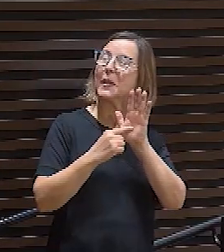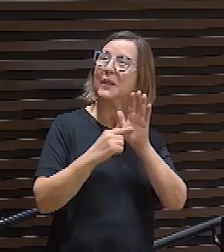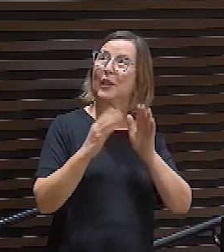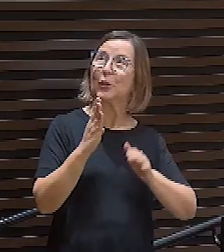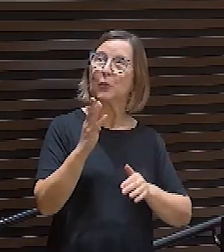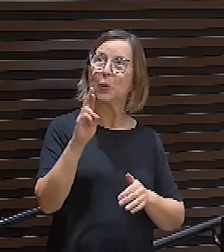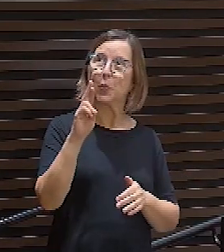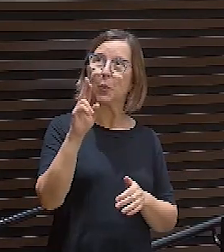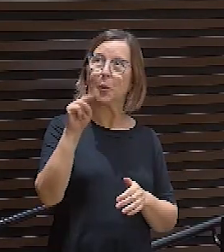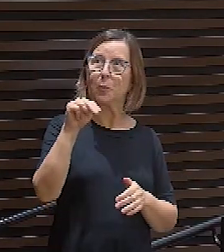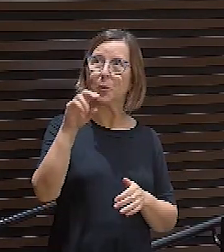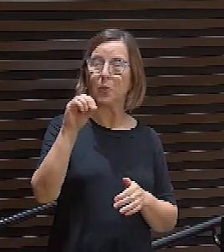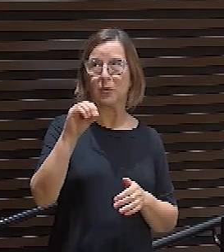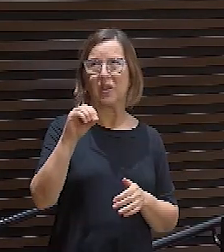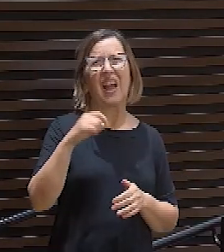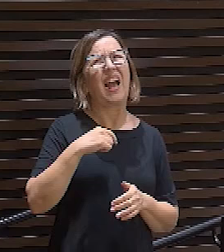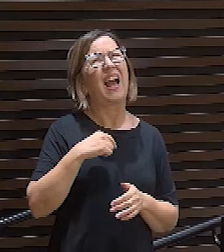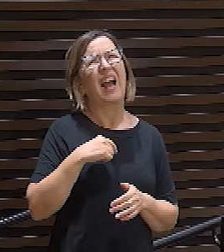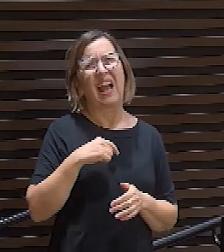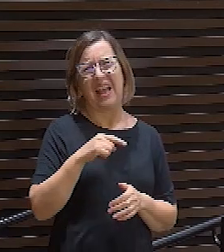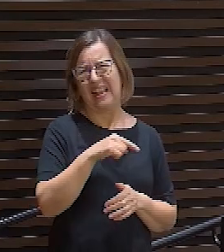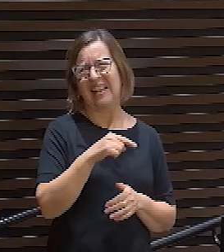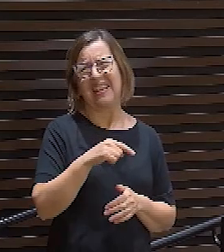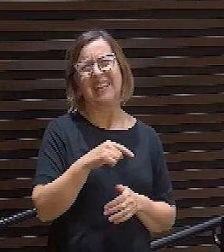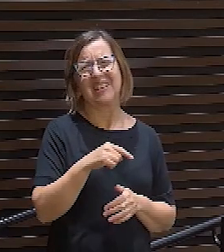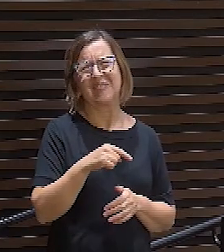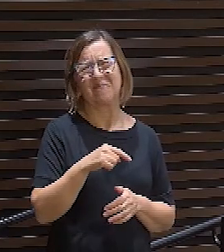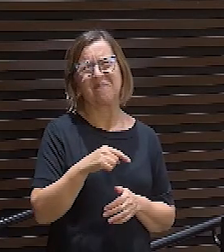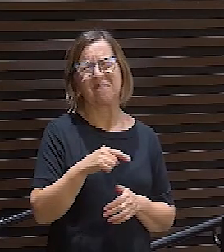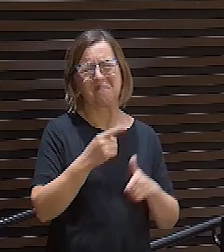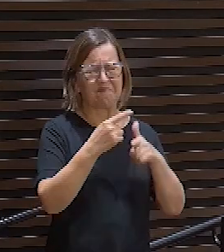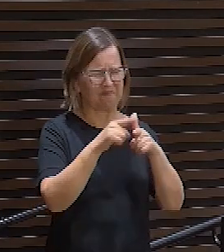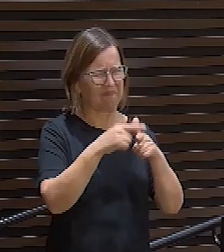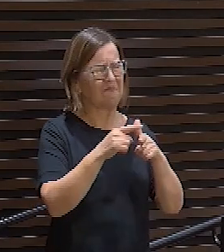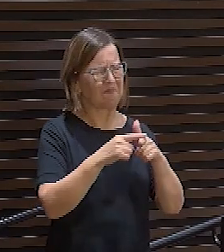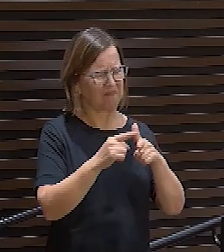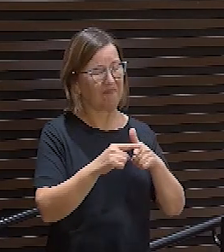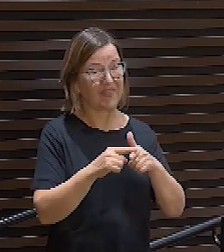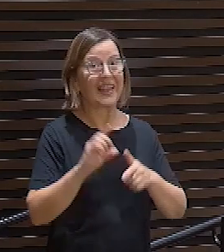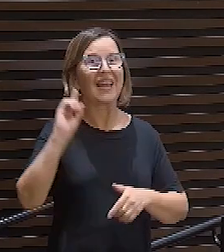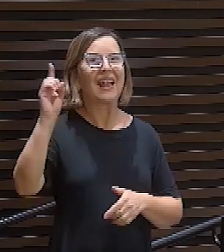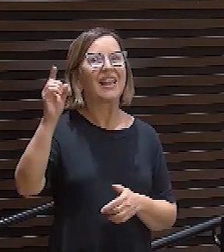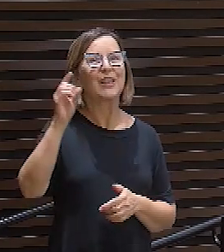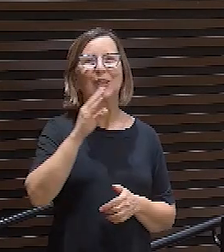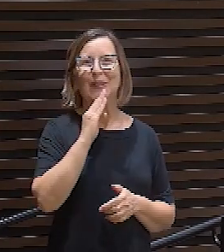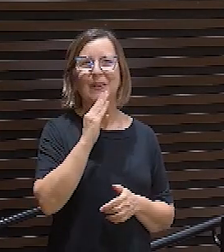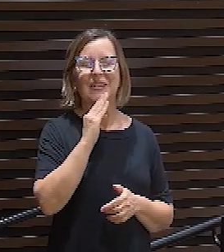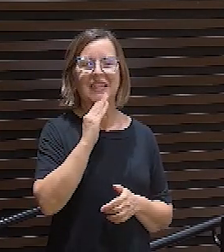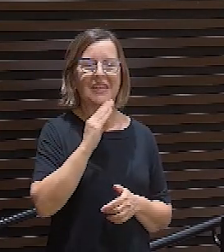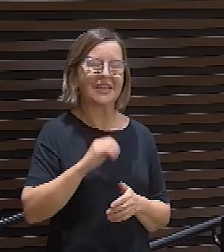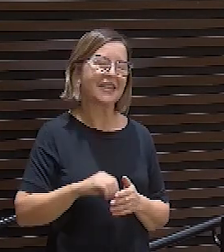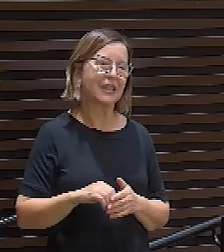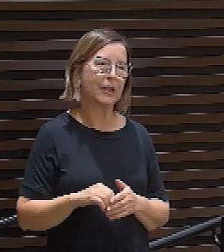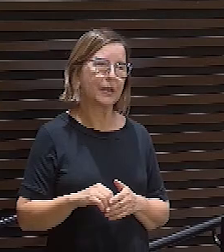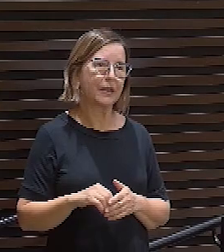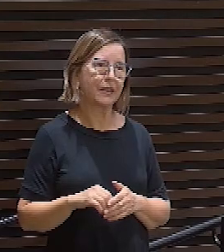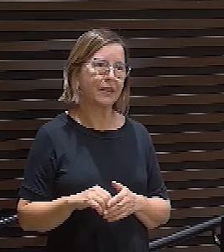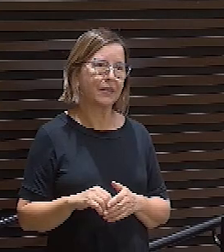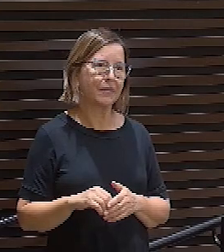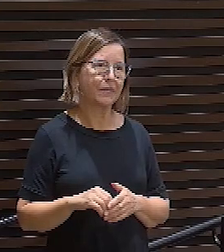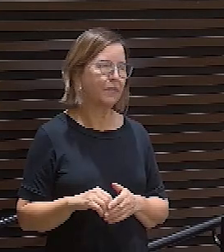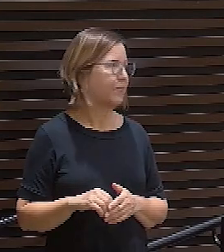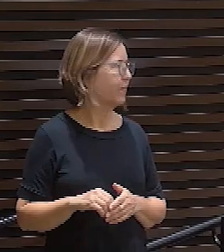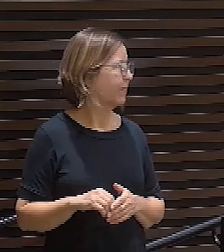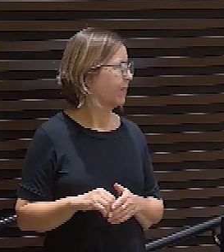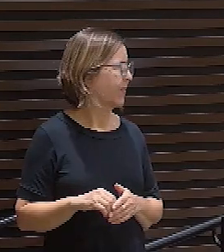O Bruno é complicado, eu sei. Não precisa nem falar, Pai, eu conheço, sabe? Ele pecou, olha, é difícil, mas pensa... Ele teve